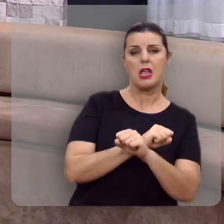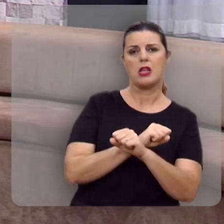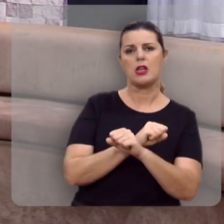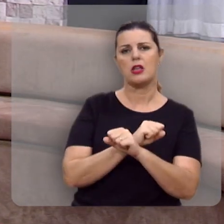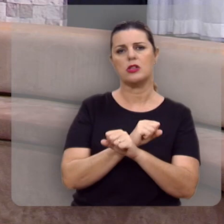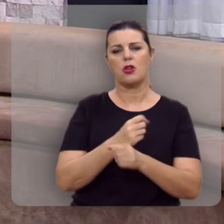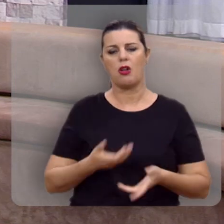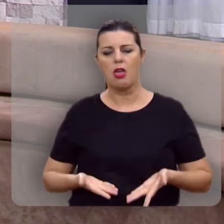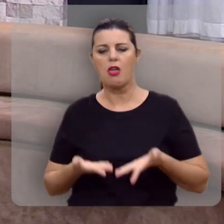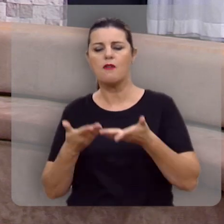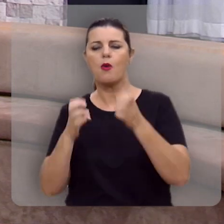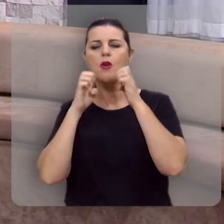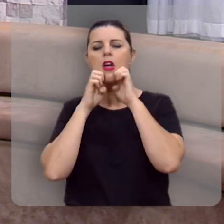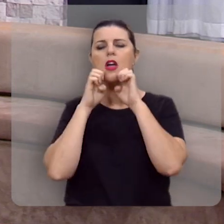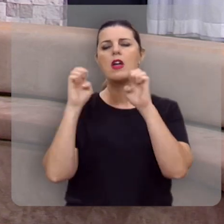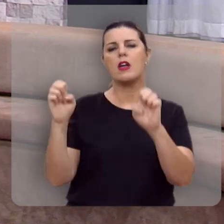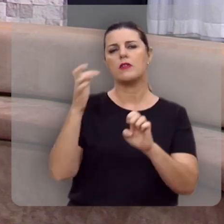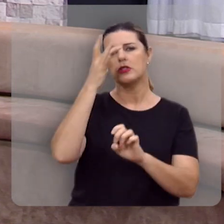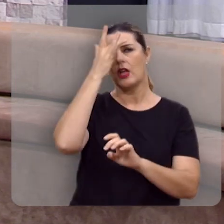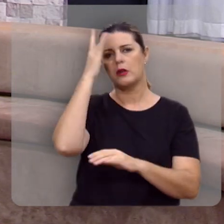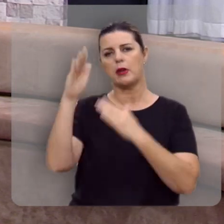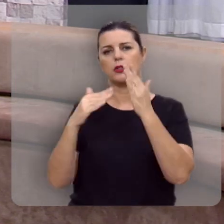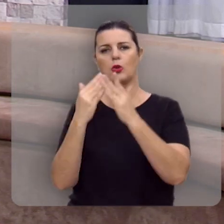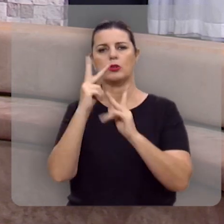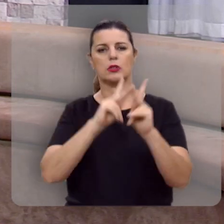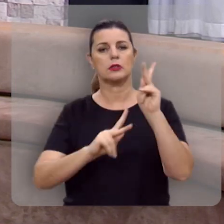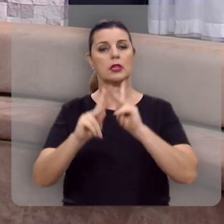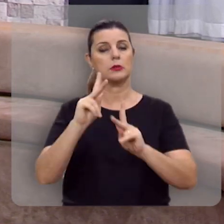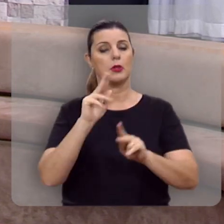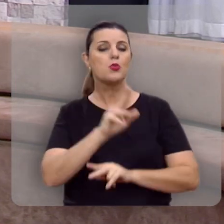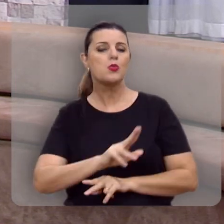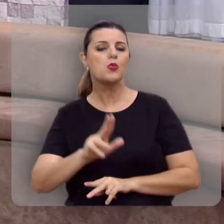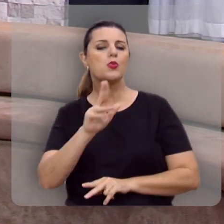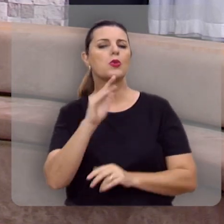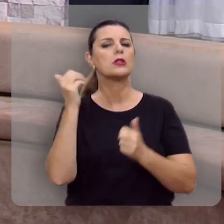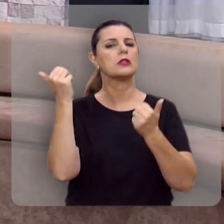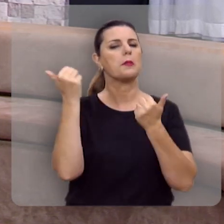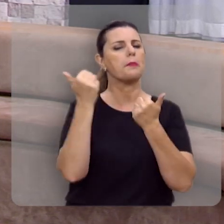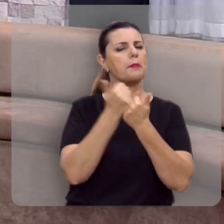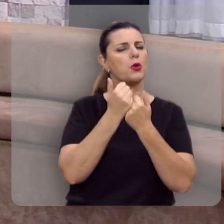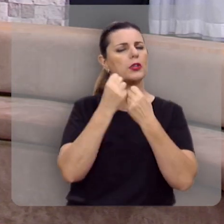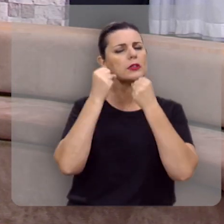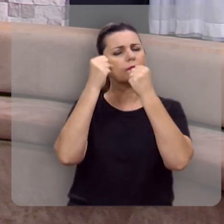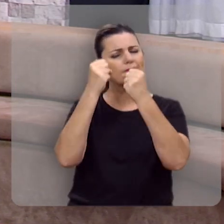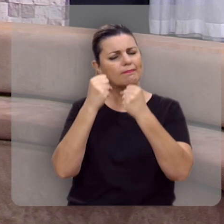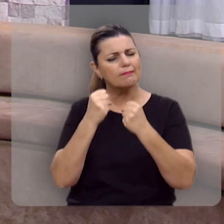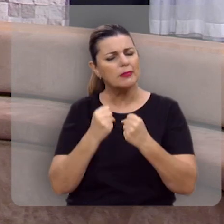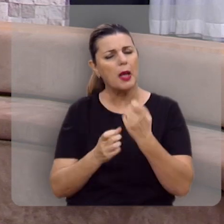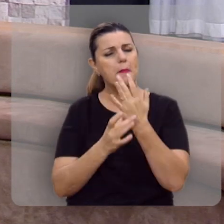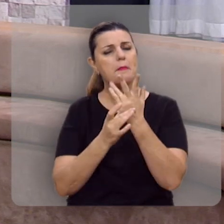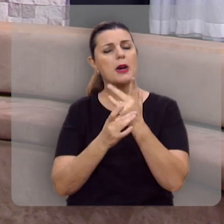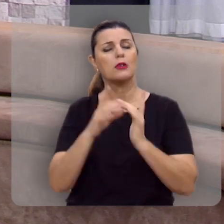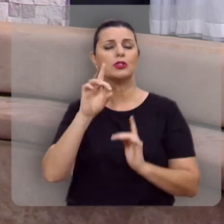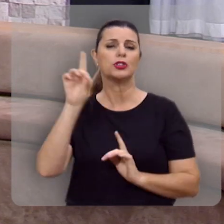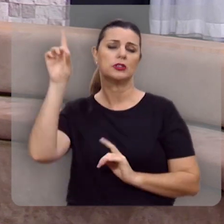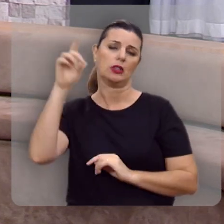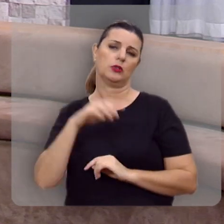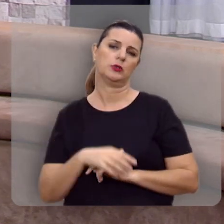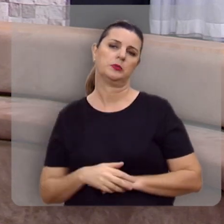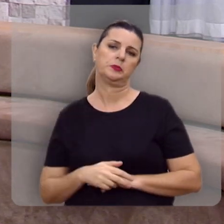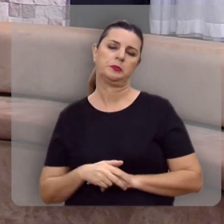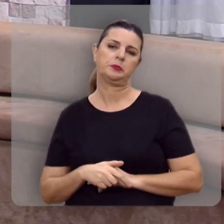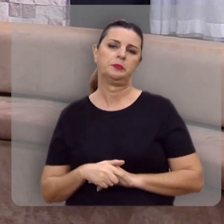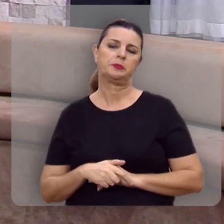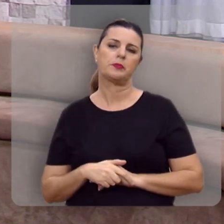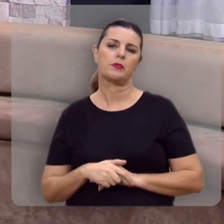Evangelho e abriu a porta do Evangelho para judeus e gentios. Um homem usado poderosamente nas mãos de